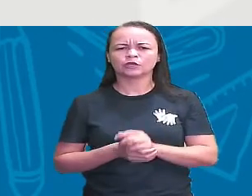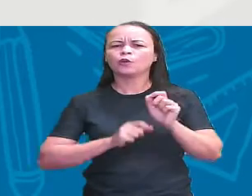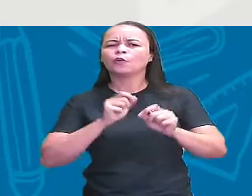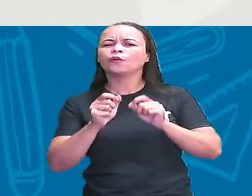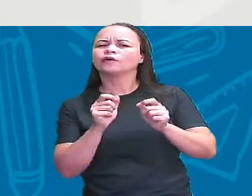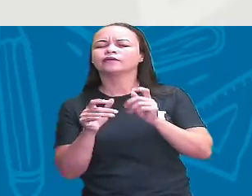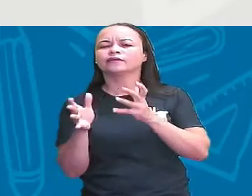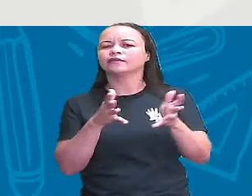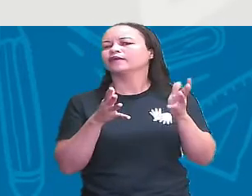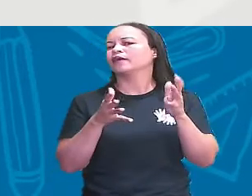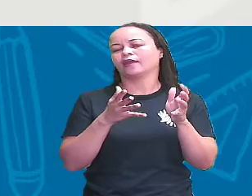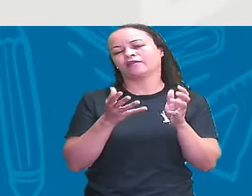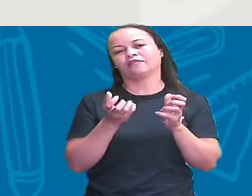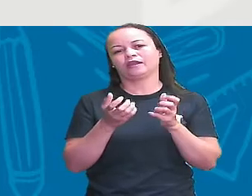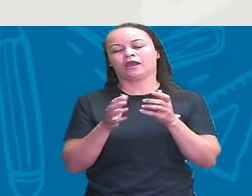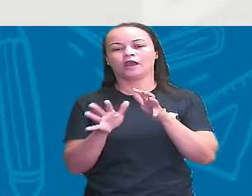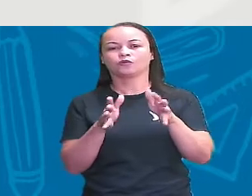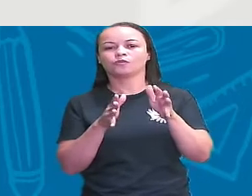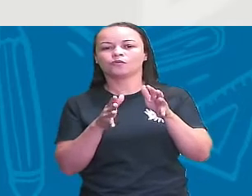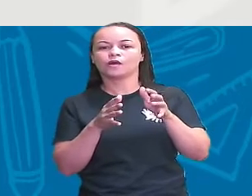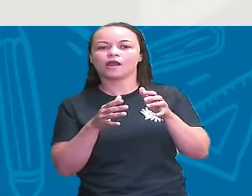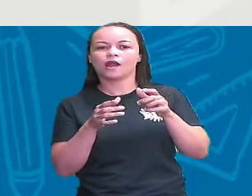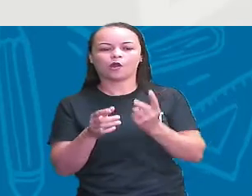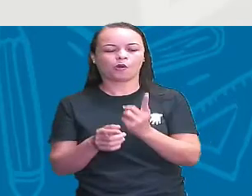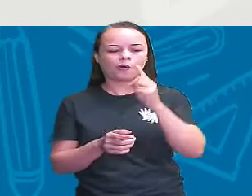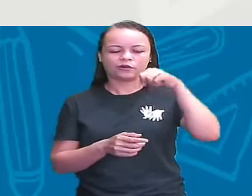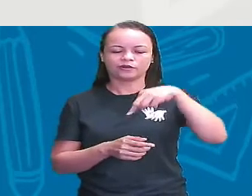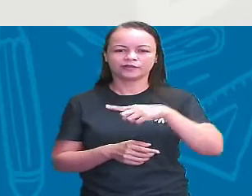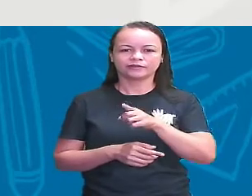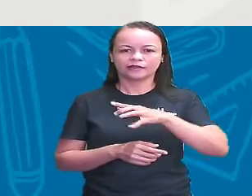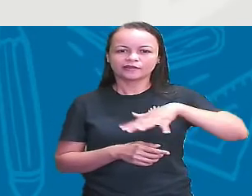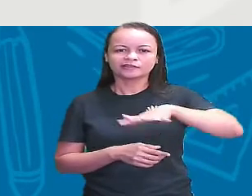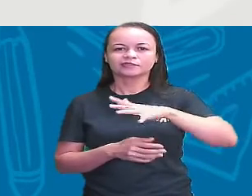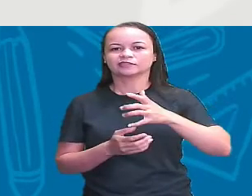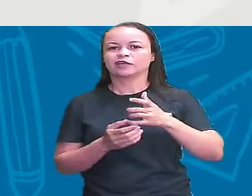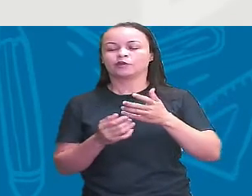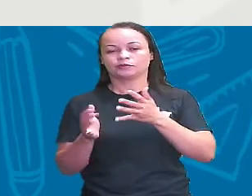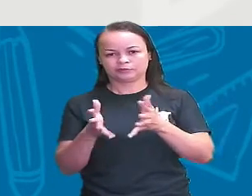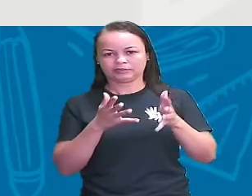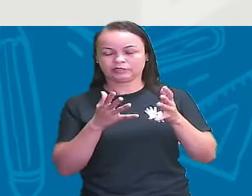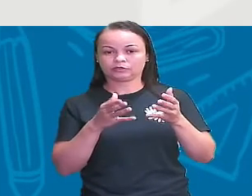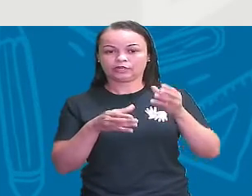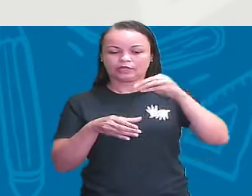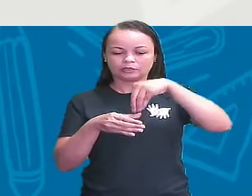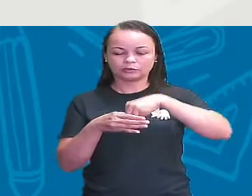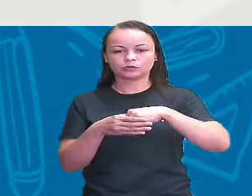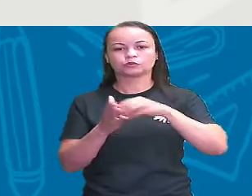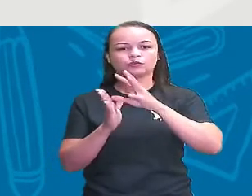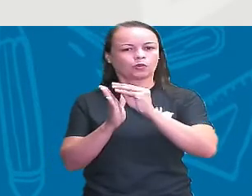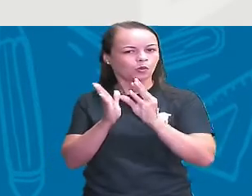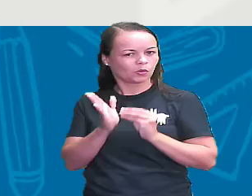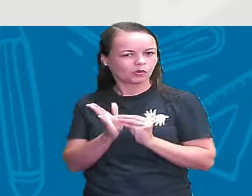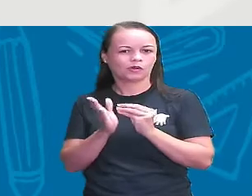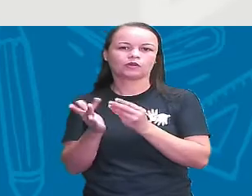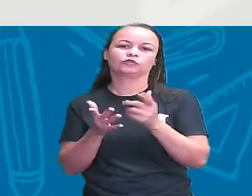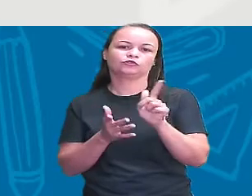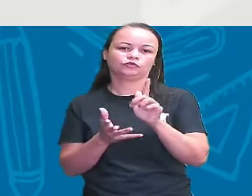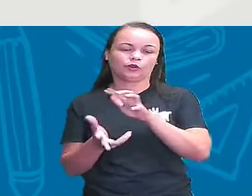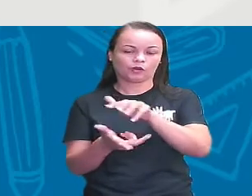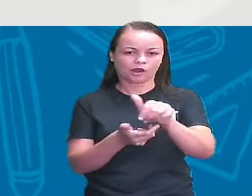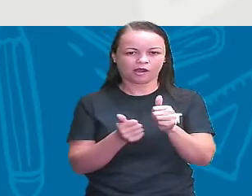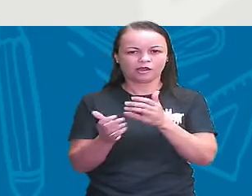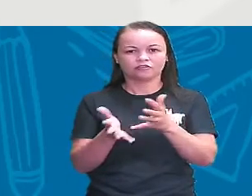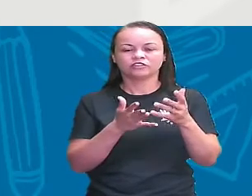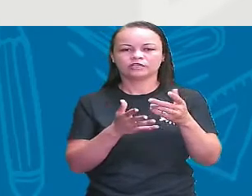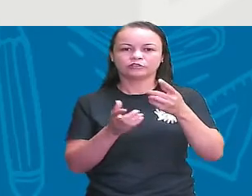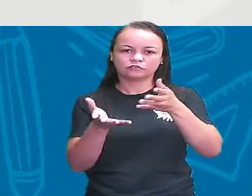a orientação espacial, certo? Dentro do nosso conteúdo de geografia. Então, preciso que todos prestem bastante atenção